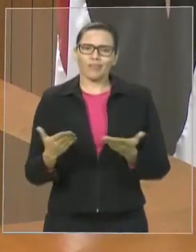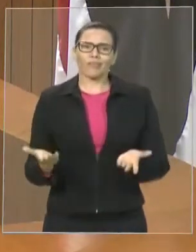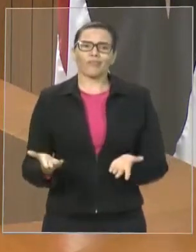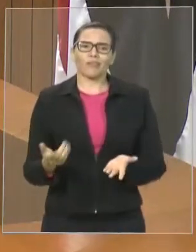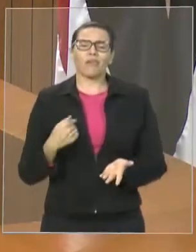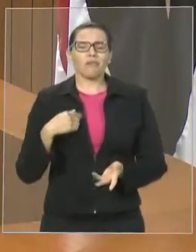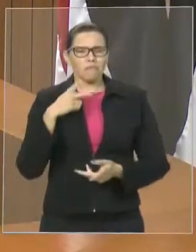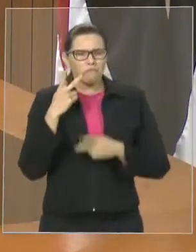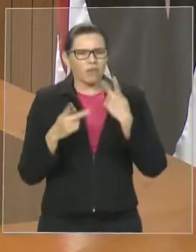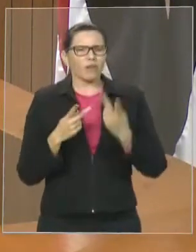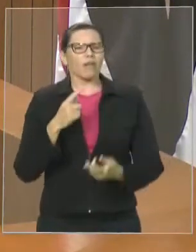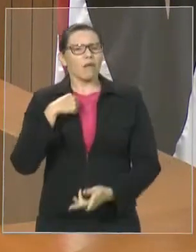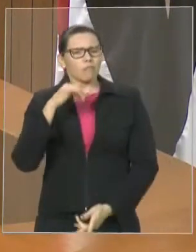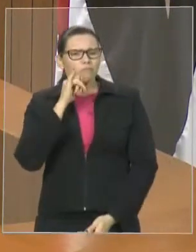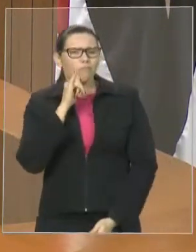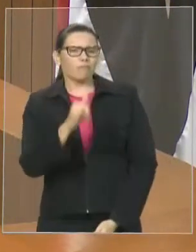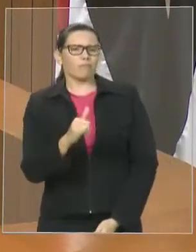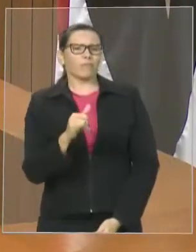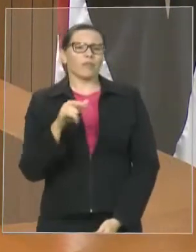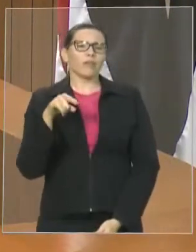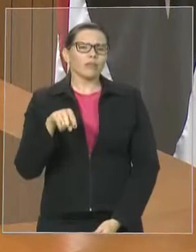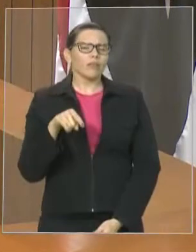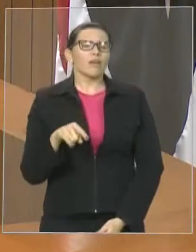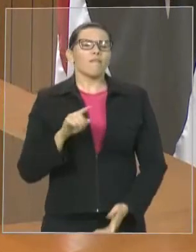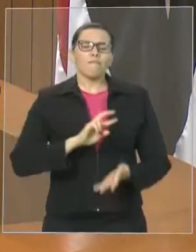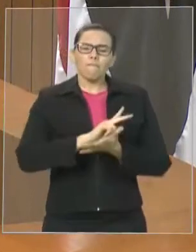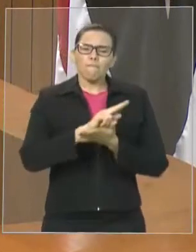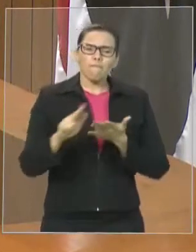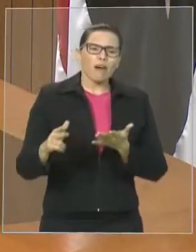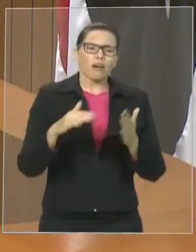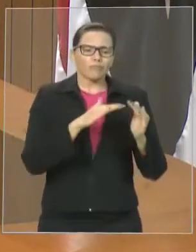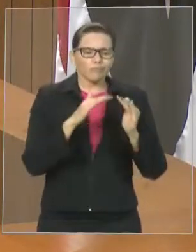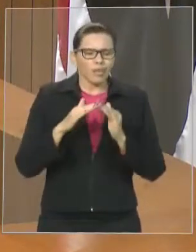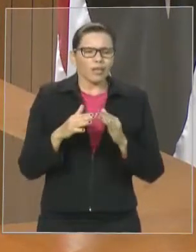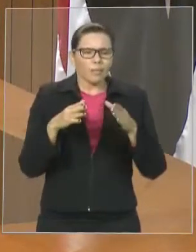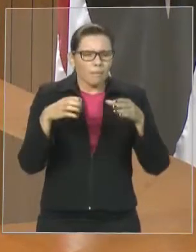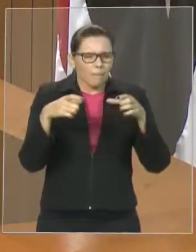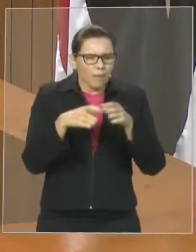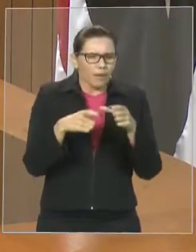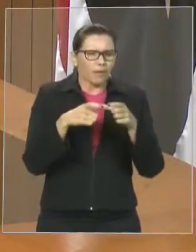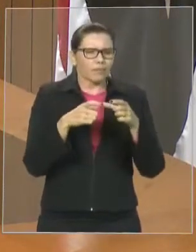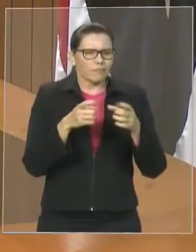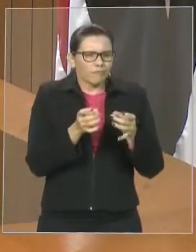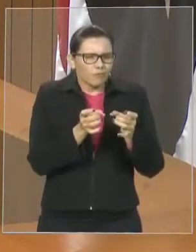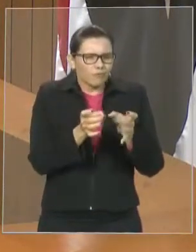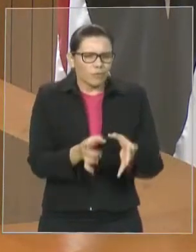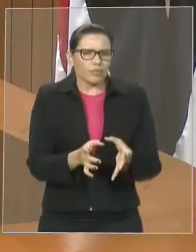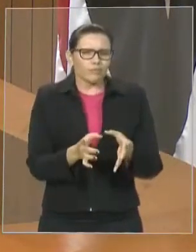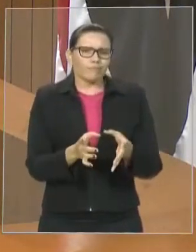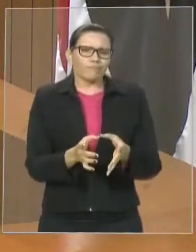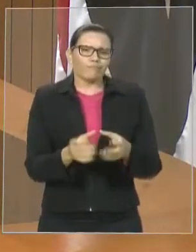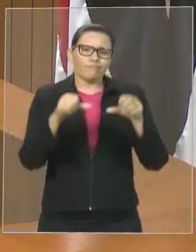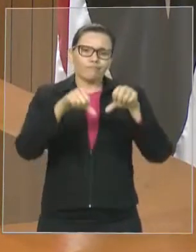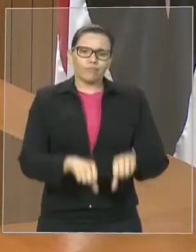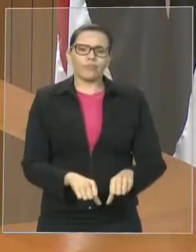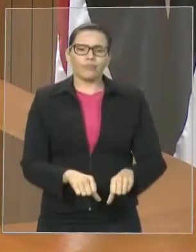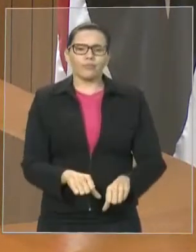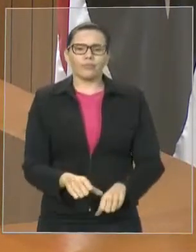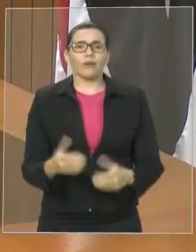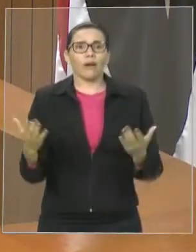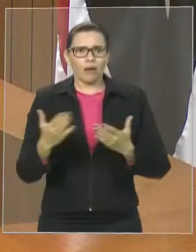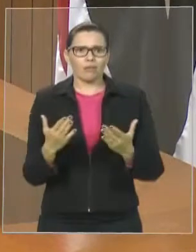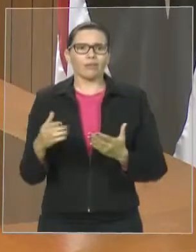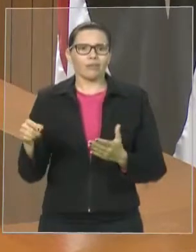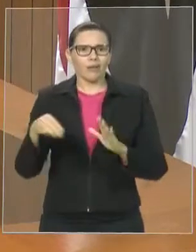o governador edita agora a medida provisória, reconhecendo que os comerciantes maranhenses